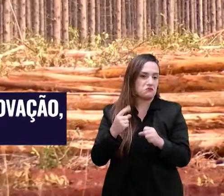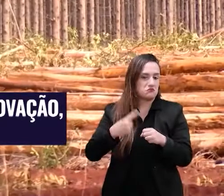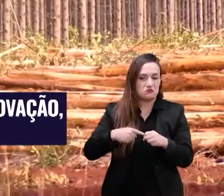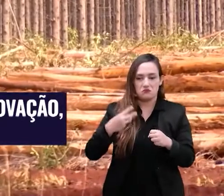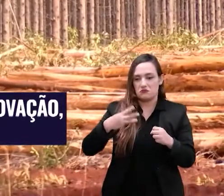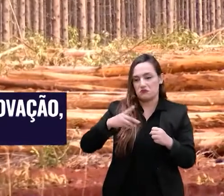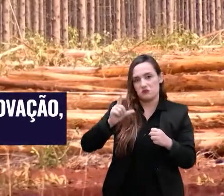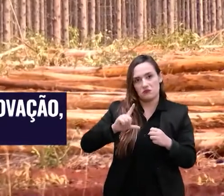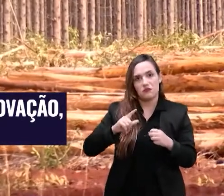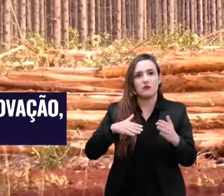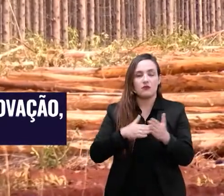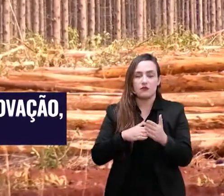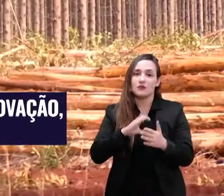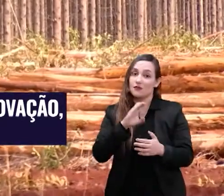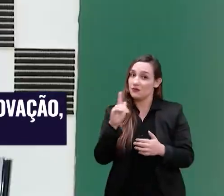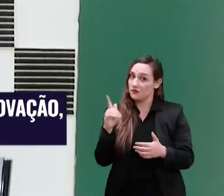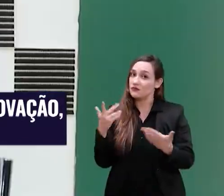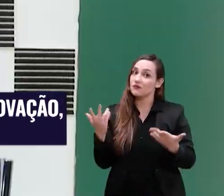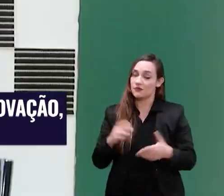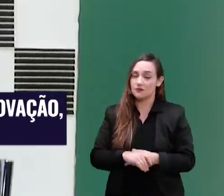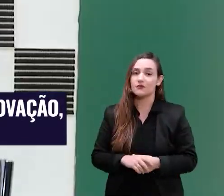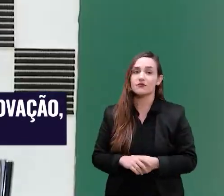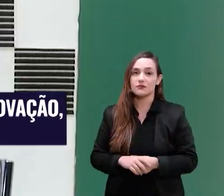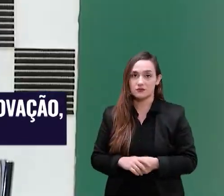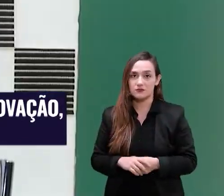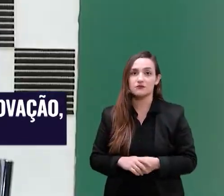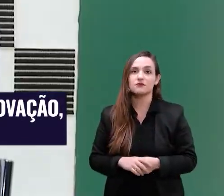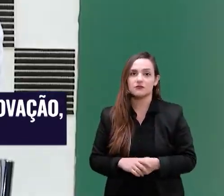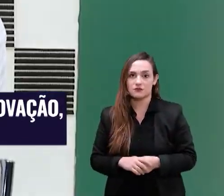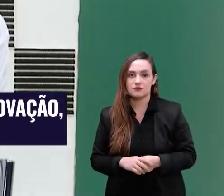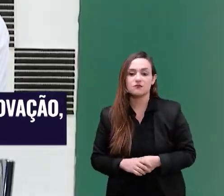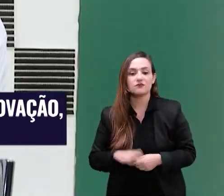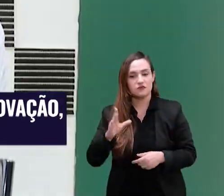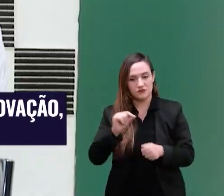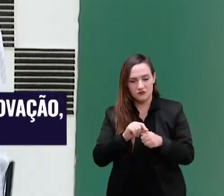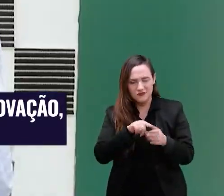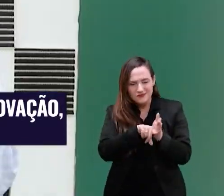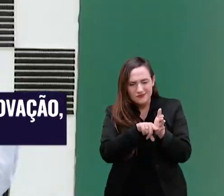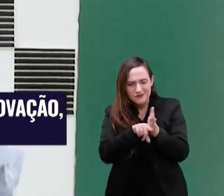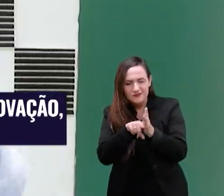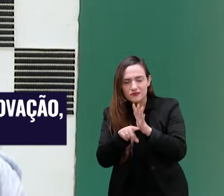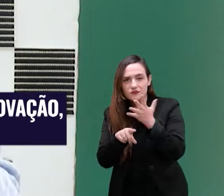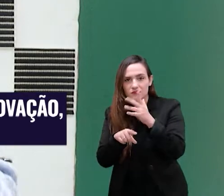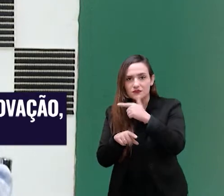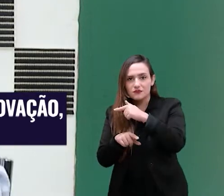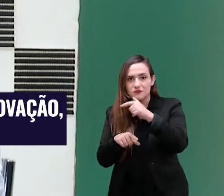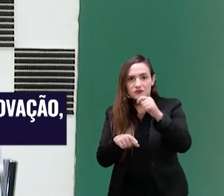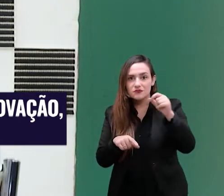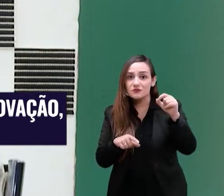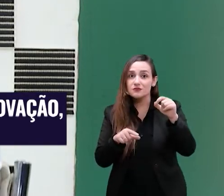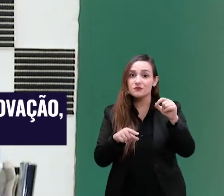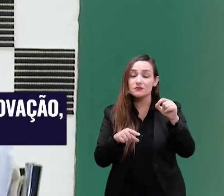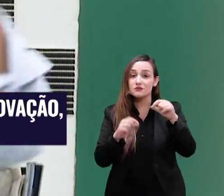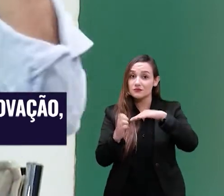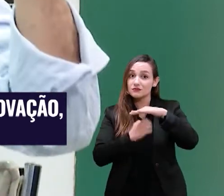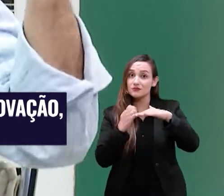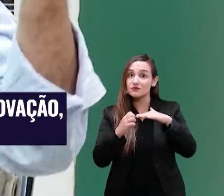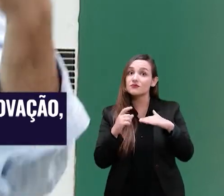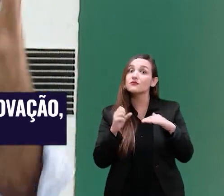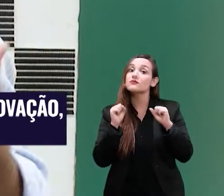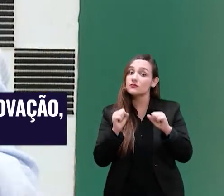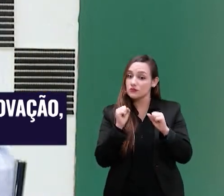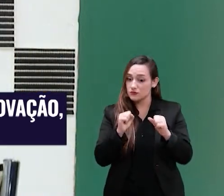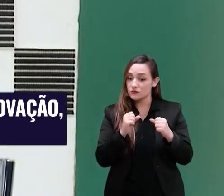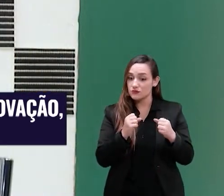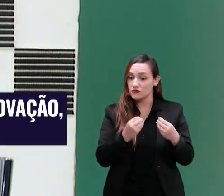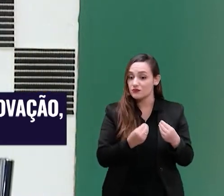Lagoas a Campo Grande. Okay? Então a gente mapeou já mais de 700, uhum, empresas com potencial